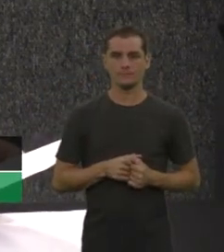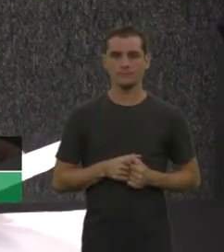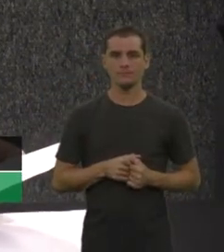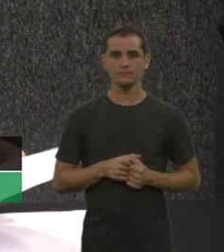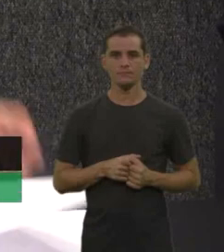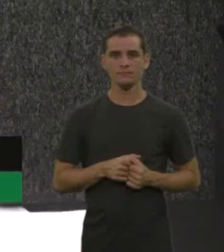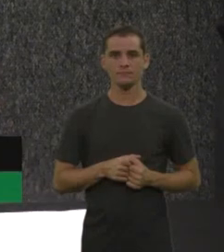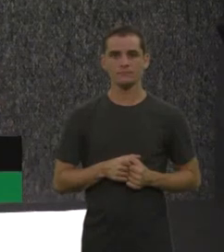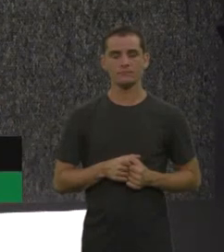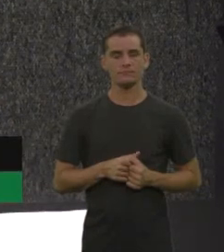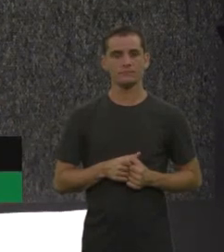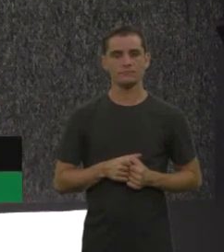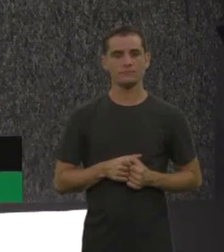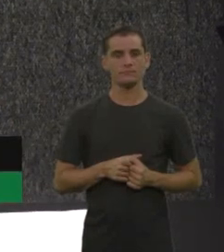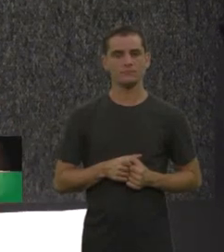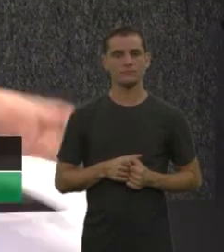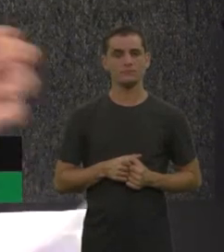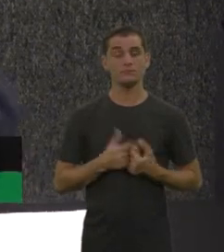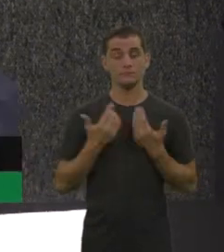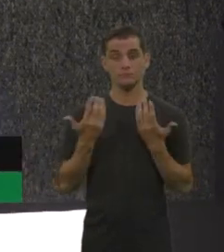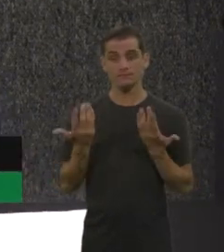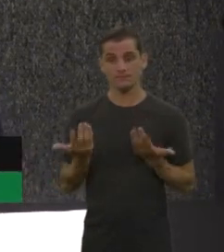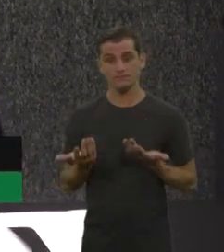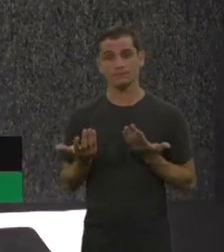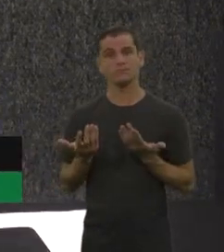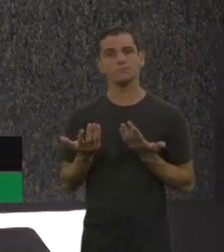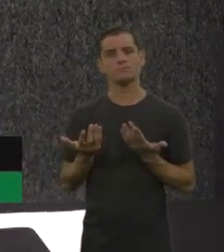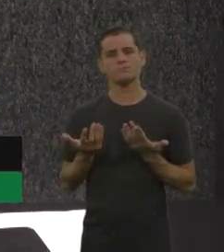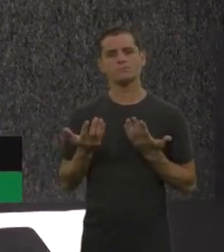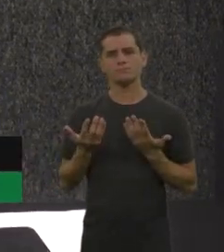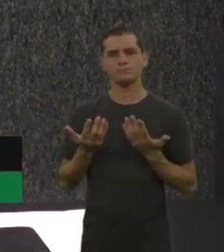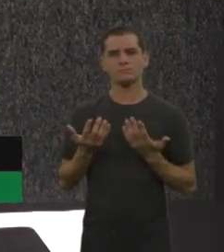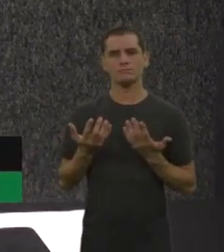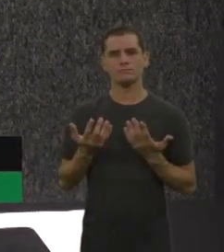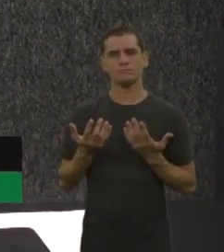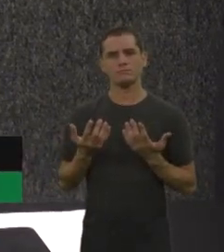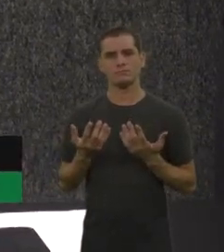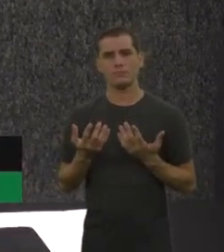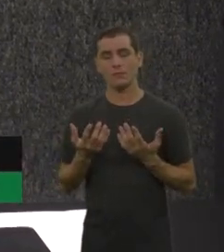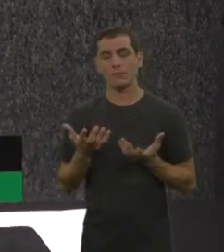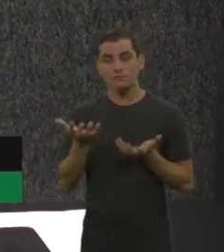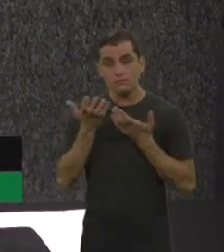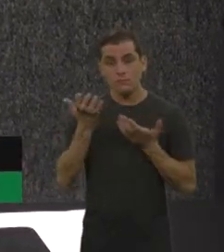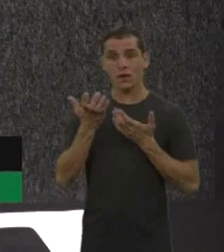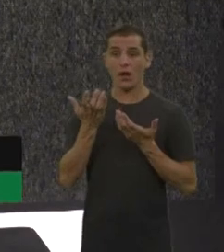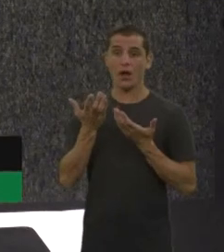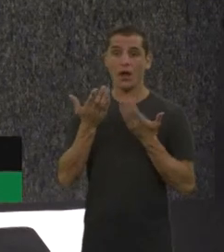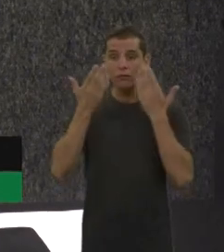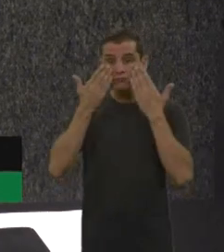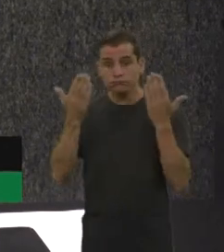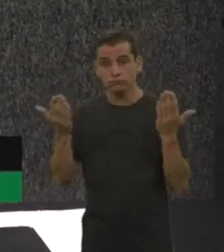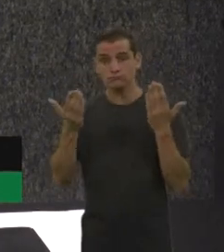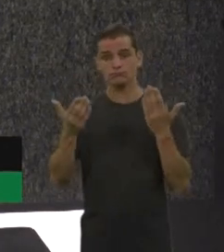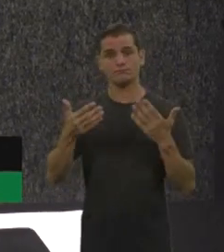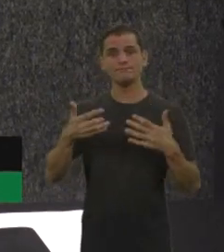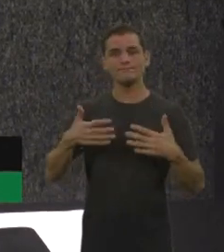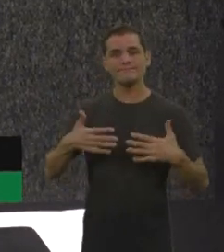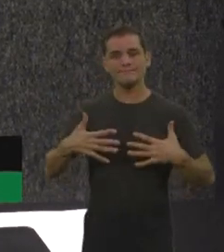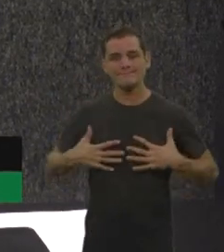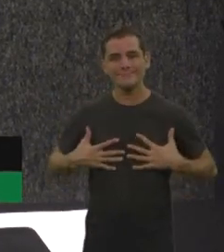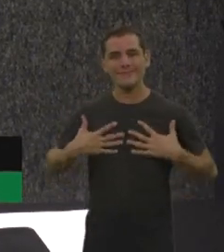eu gostaria de dizer que eu estou muito honrado de estar mais uma vez aqui, abrindo